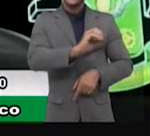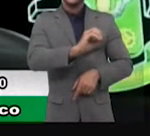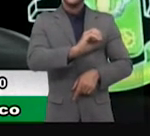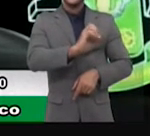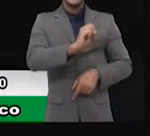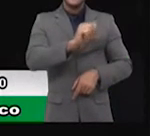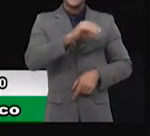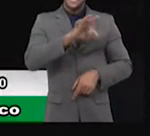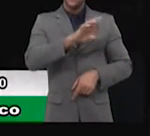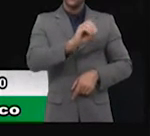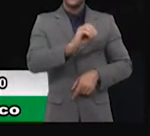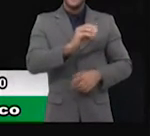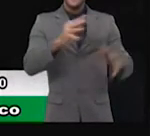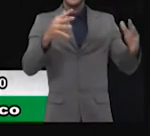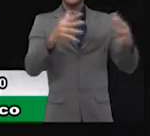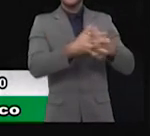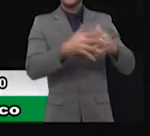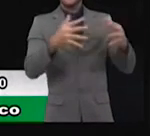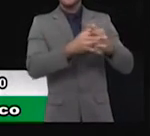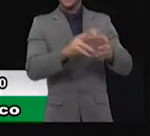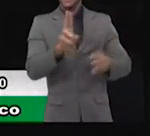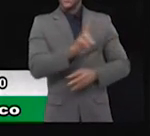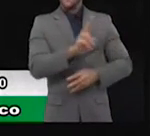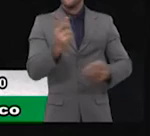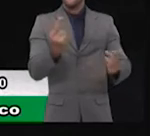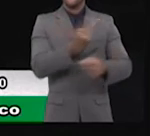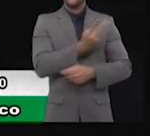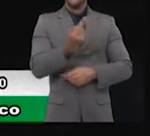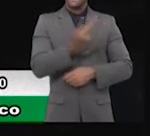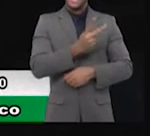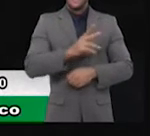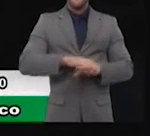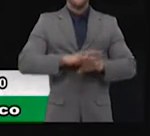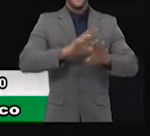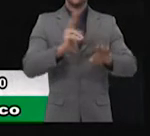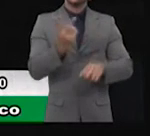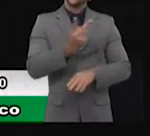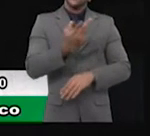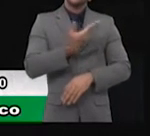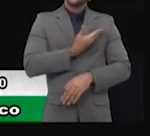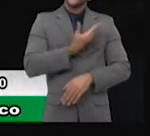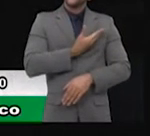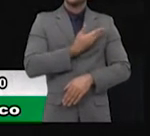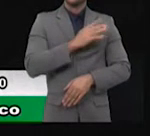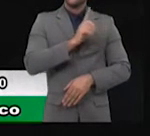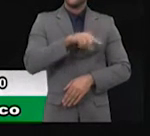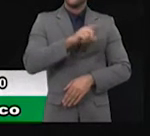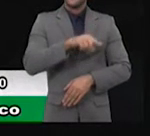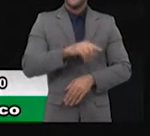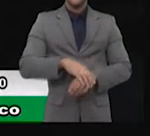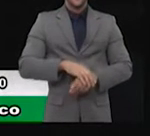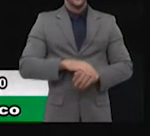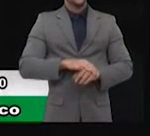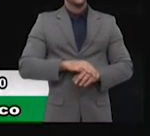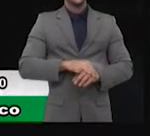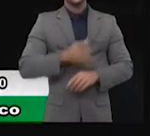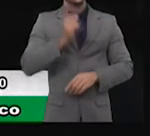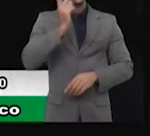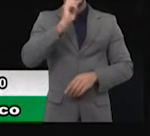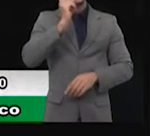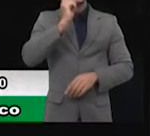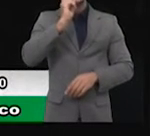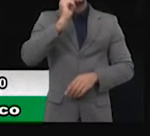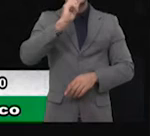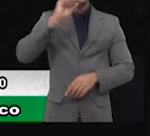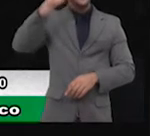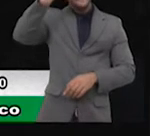Rogério Santos, perdão. Eu confundo o nome dos dois, sempre confundo. São grandes amigos. É um aprendizado, todo dia temos um